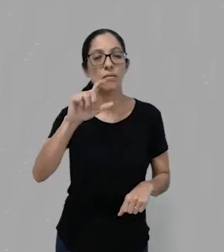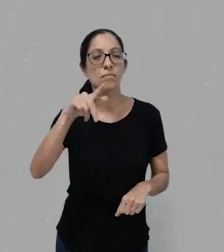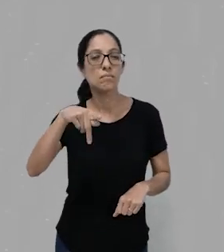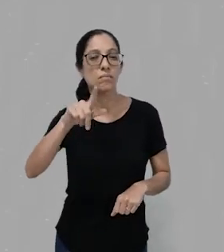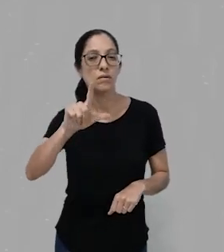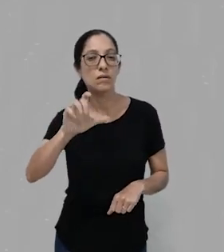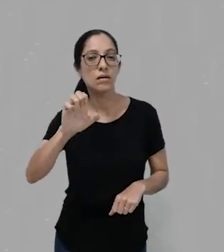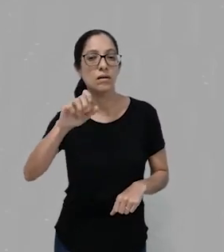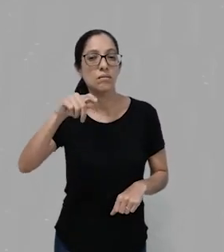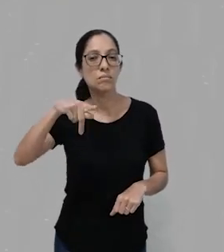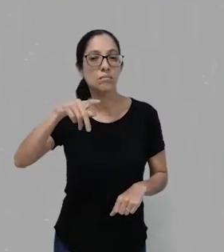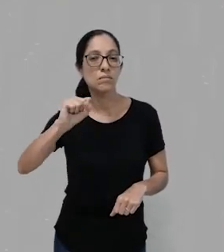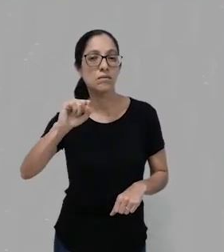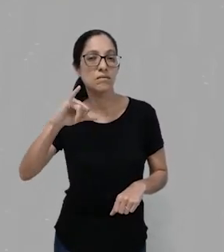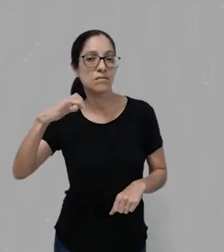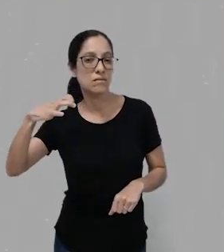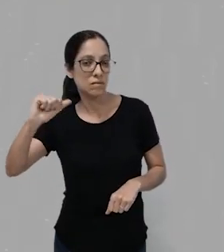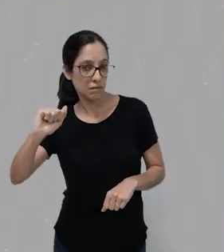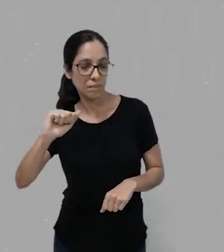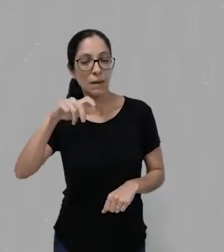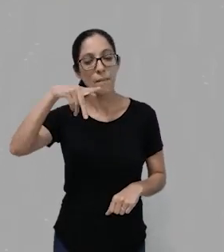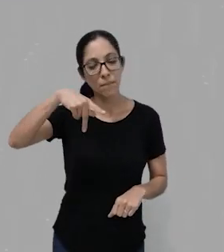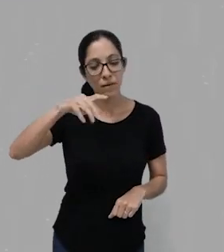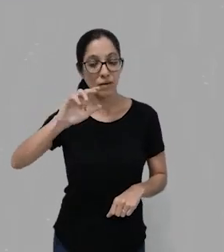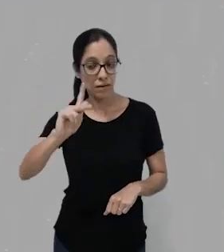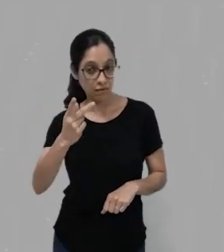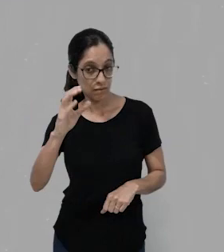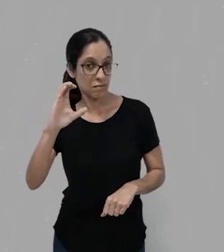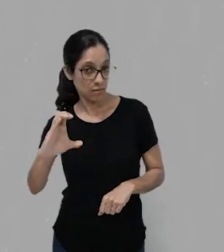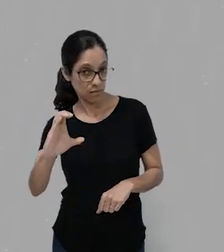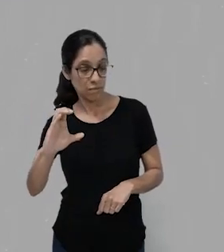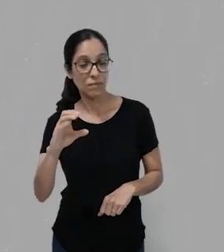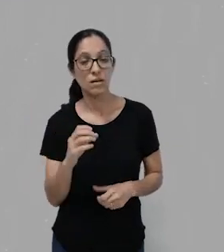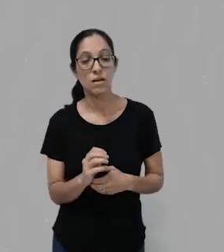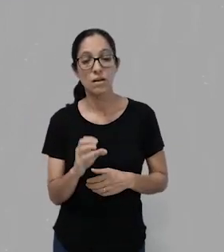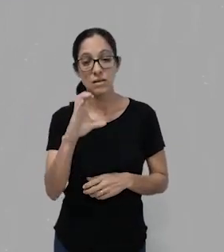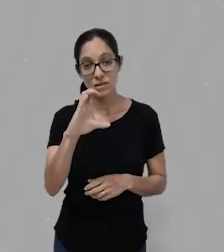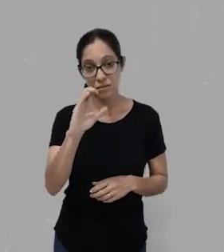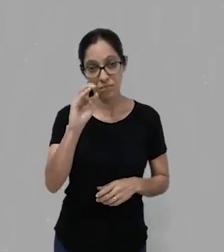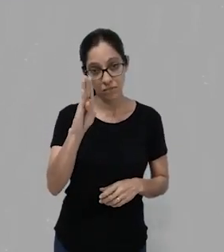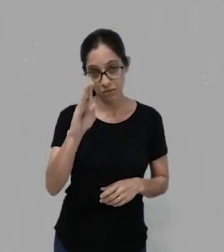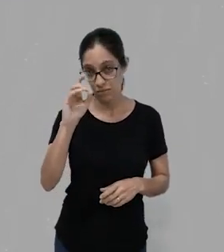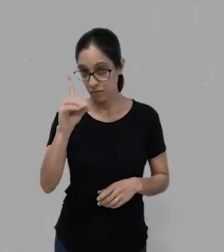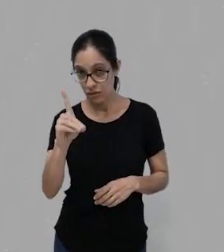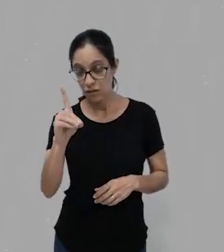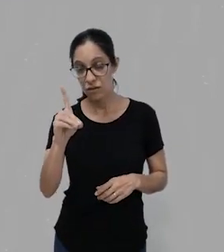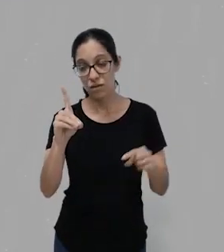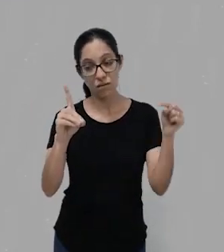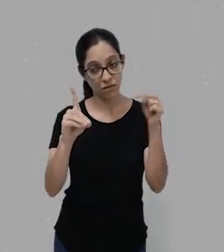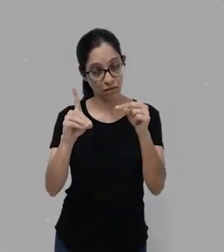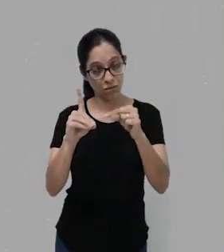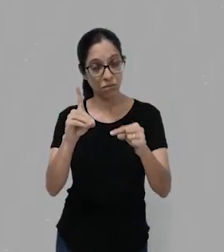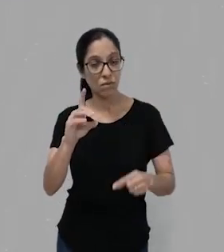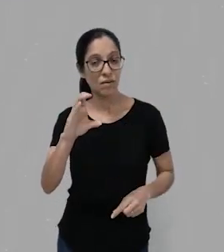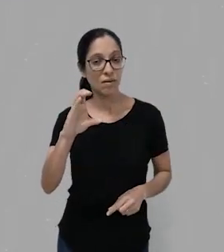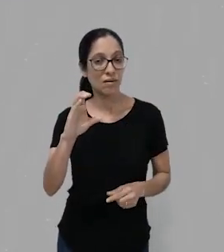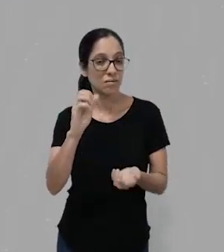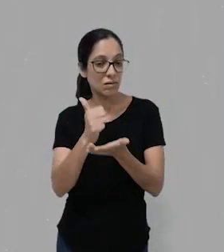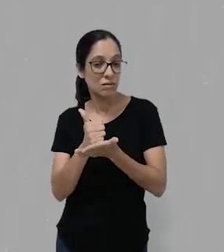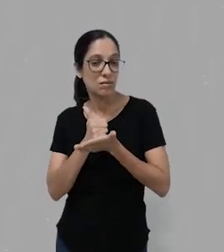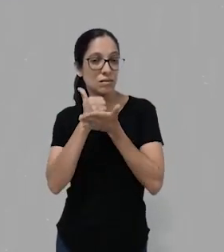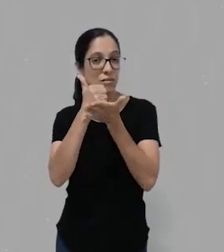Temos lá o THC. Temos o CBD que é o canabidiol. O CBD é o que vai